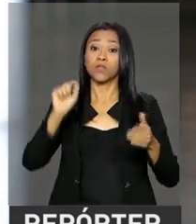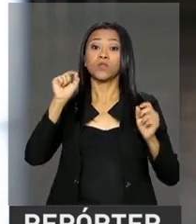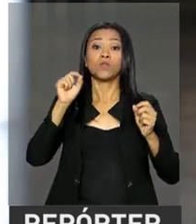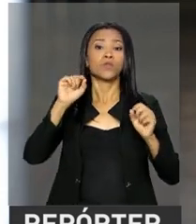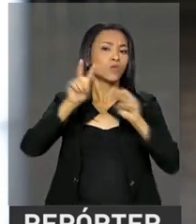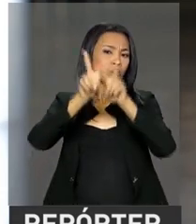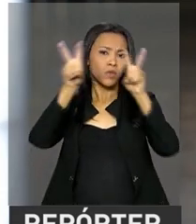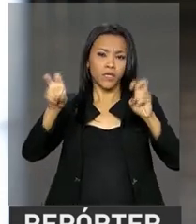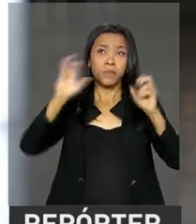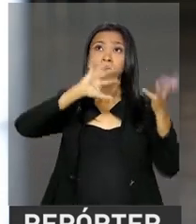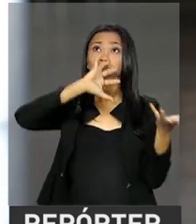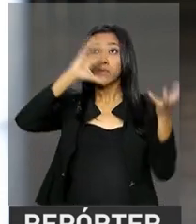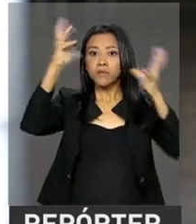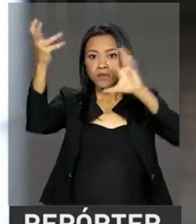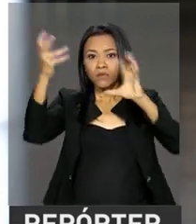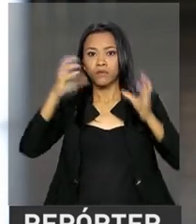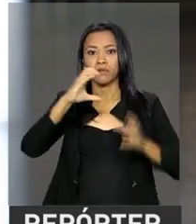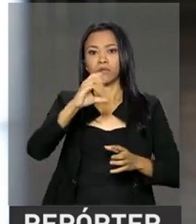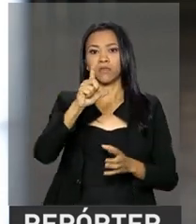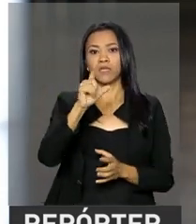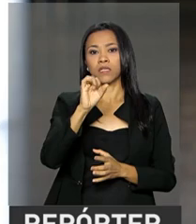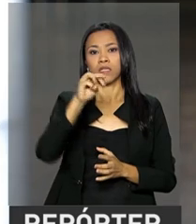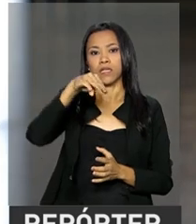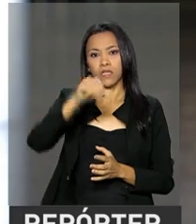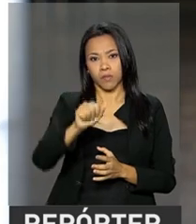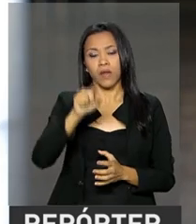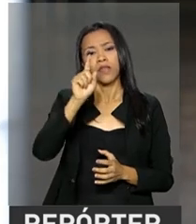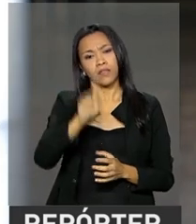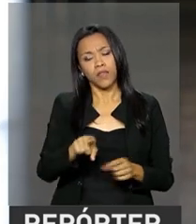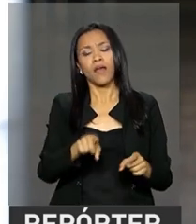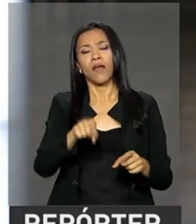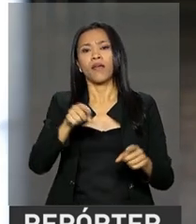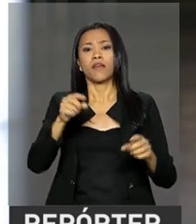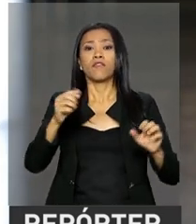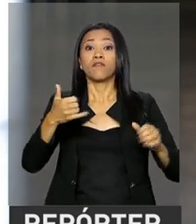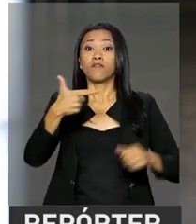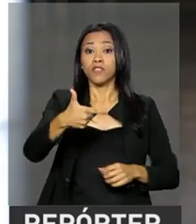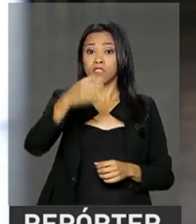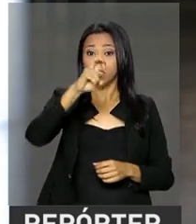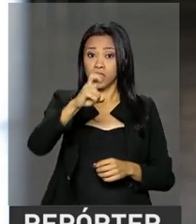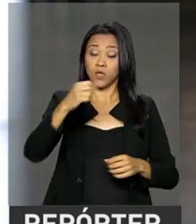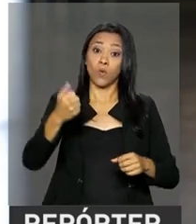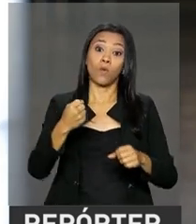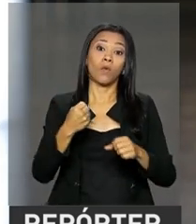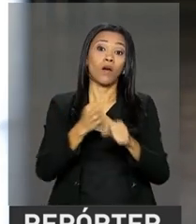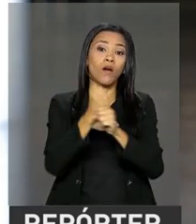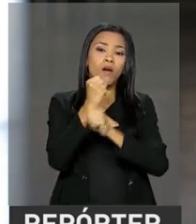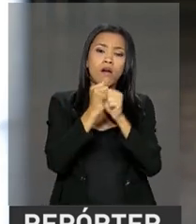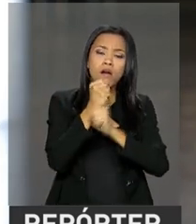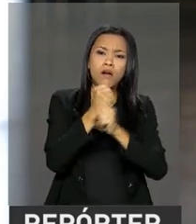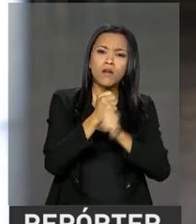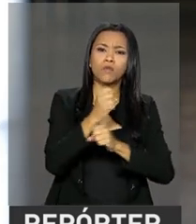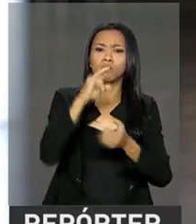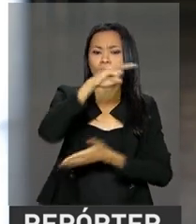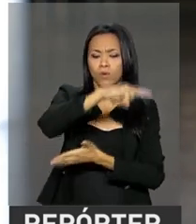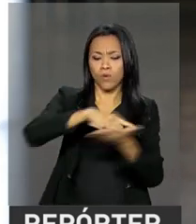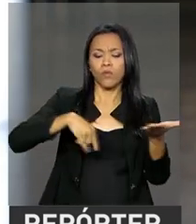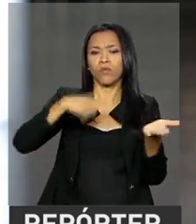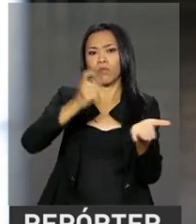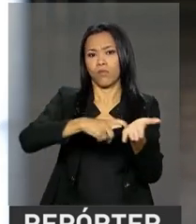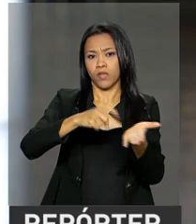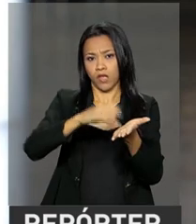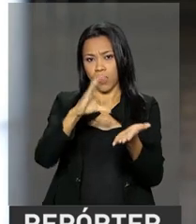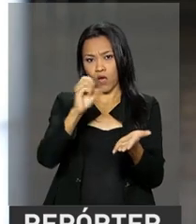Climáticas, referente à comemoração do aniversário de 25 anos da Convenção do Clima e do e da Rio